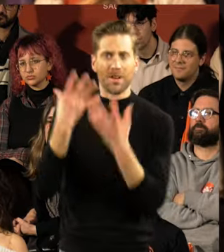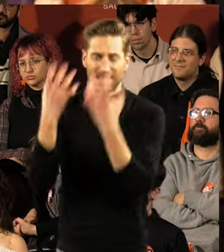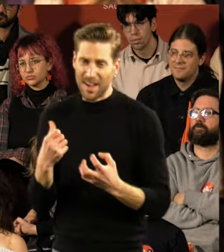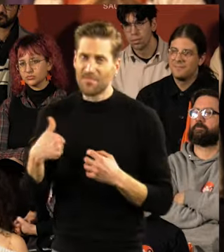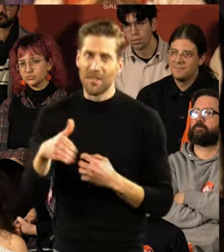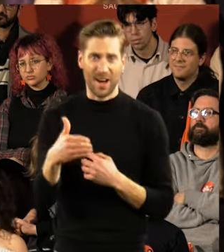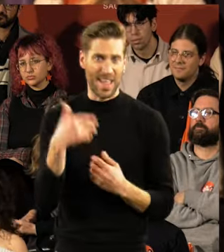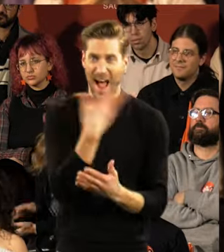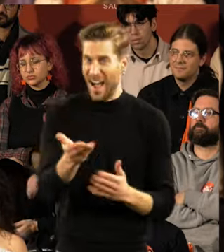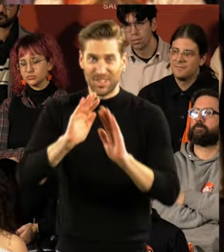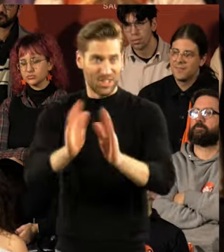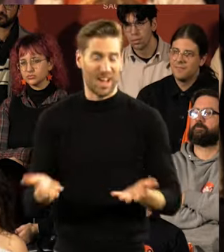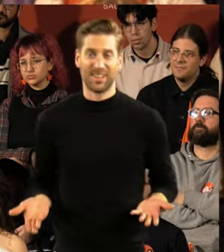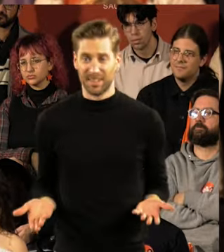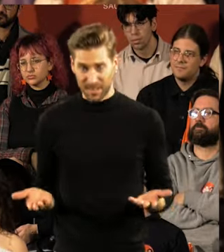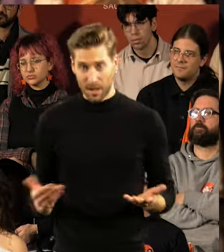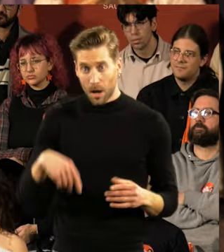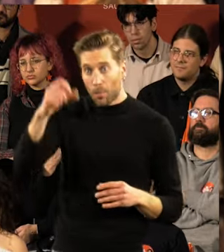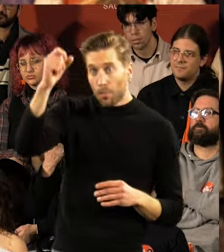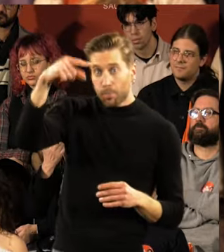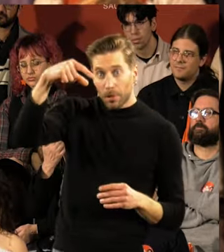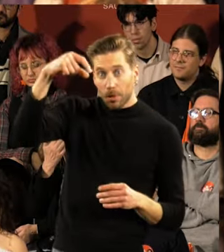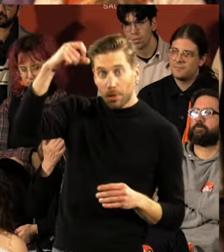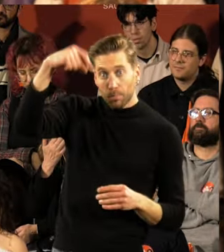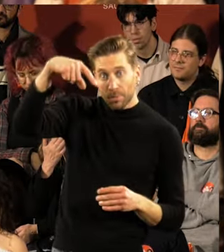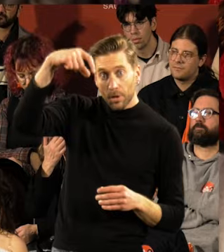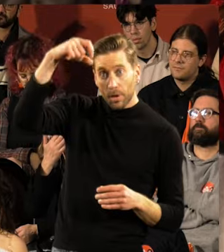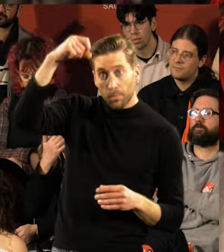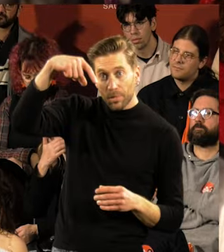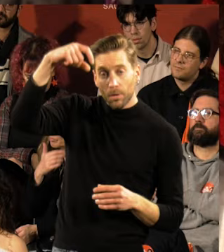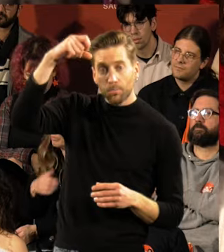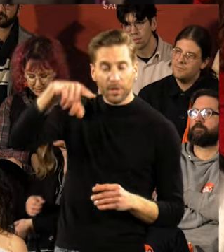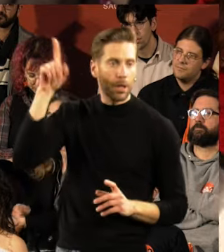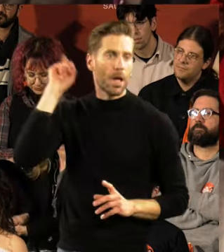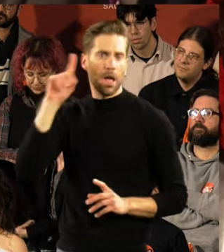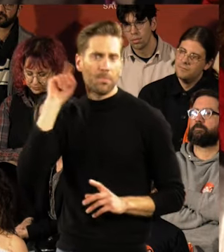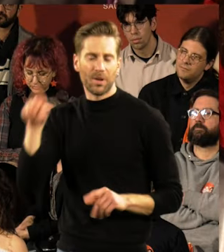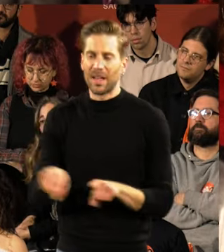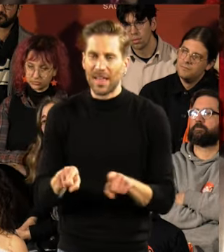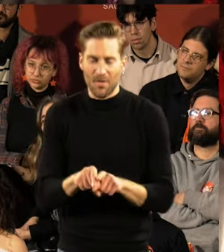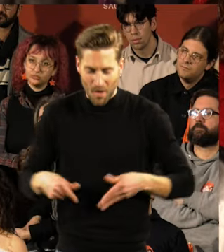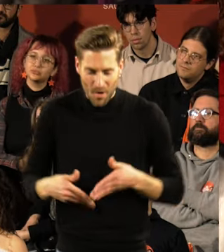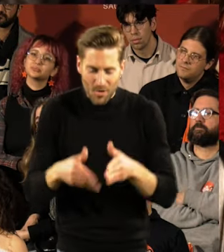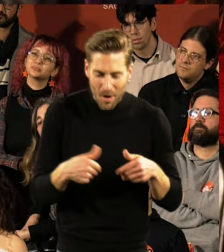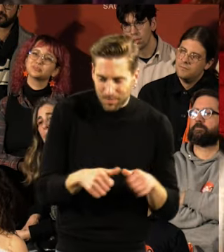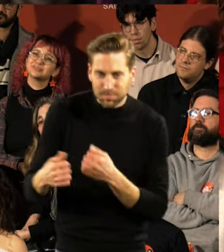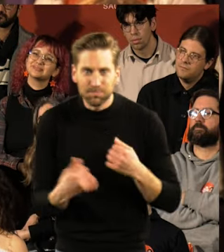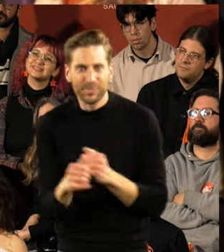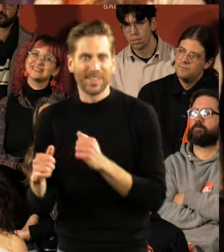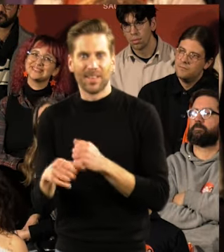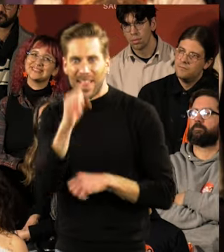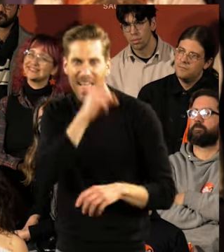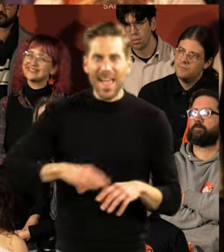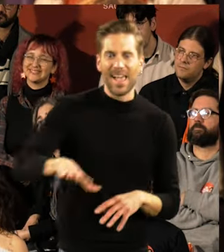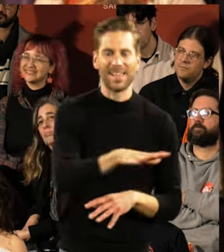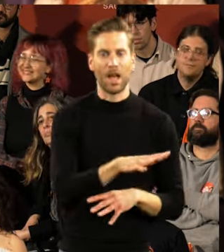chegar e já estão. Cada gota conta. Não faz sentido limpar as ruas, regar campos